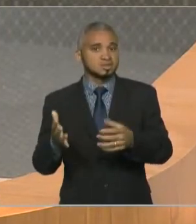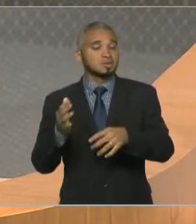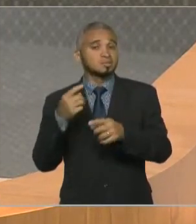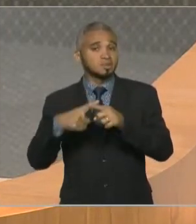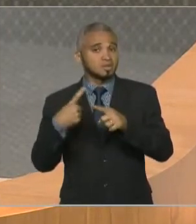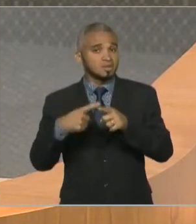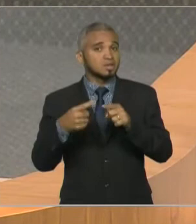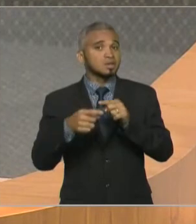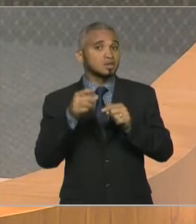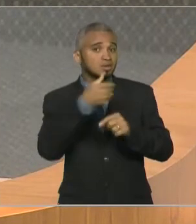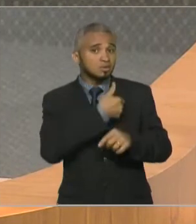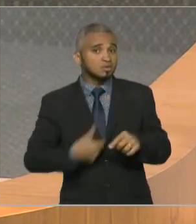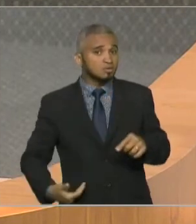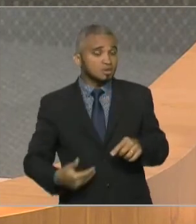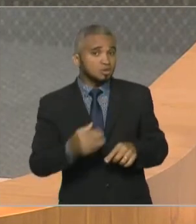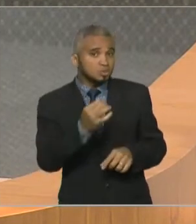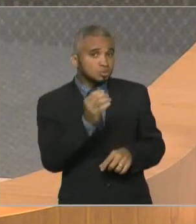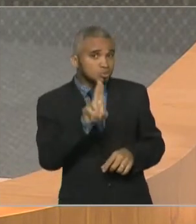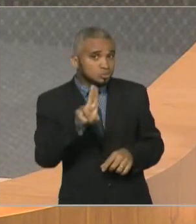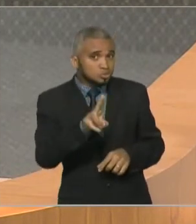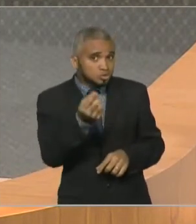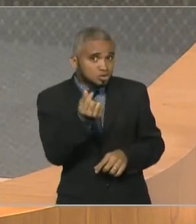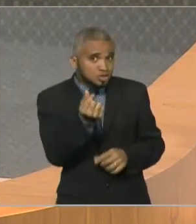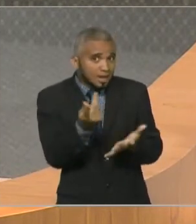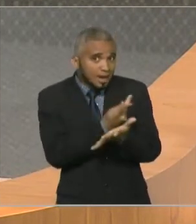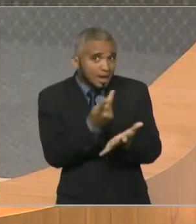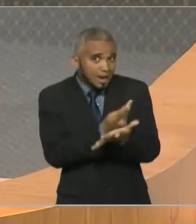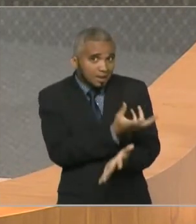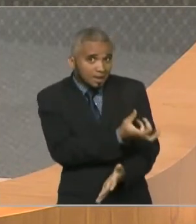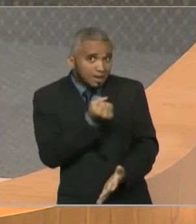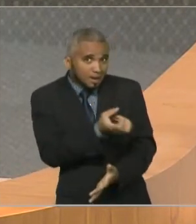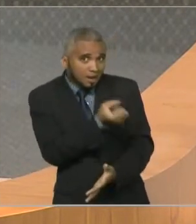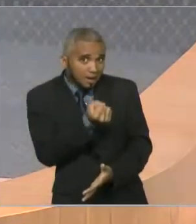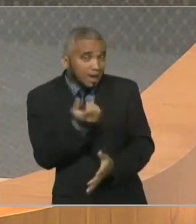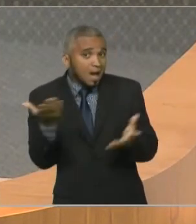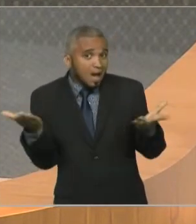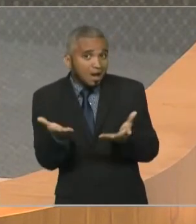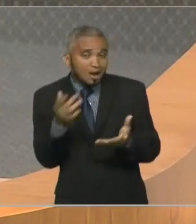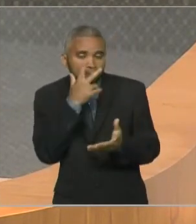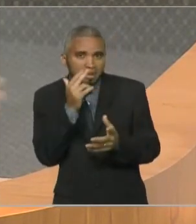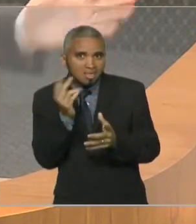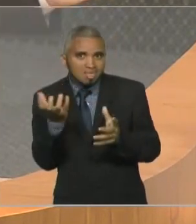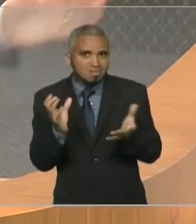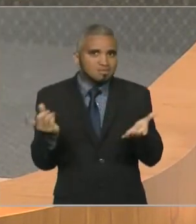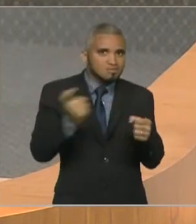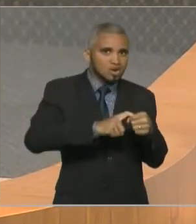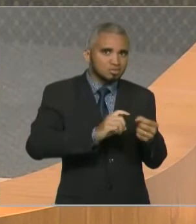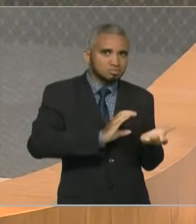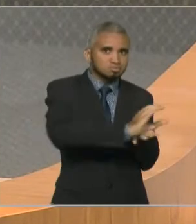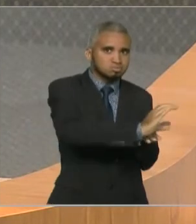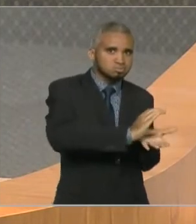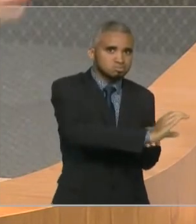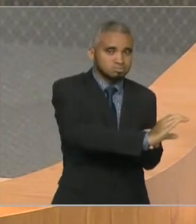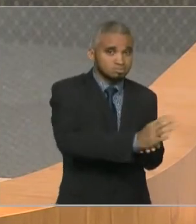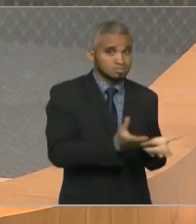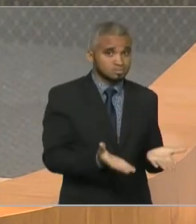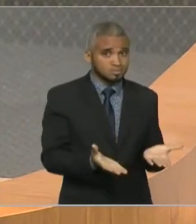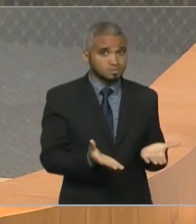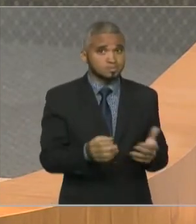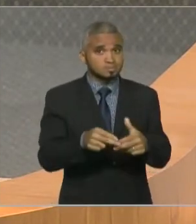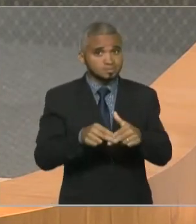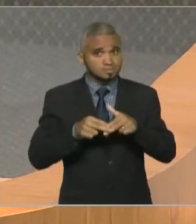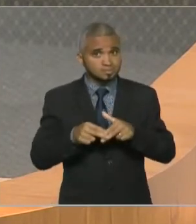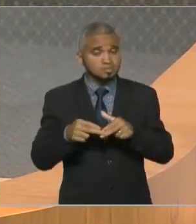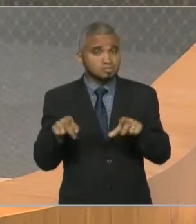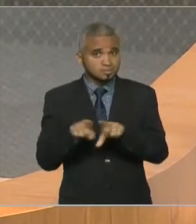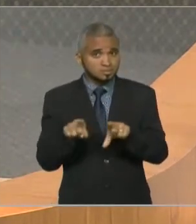essa irresponsabilidade que foi a retirada de recursos do Fundo Estadual de Pensão e Aposentadoria. E finalizando, senhoras